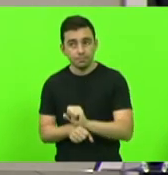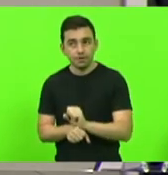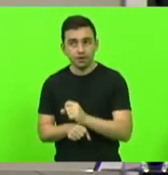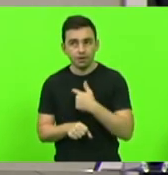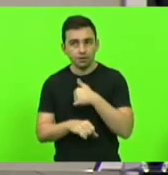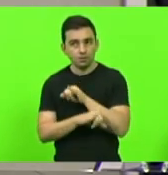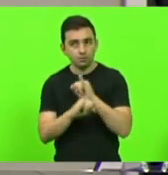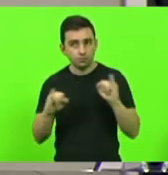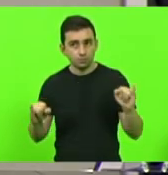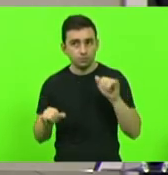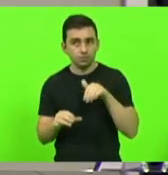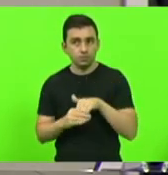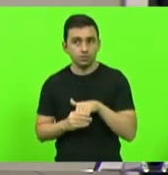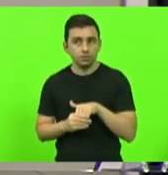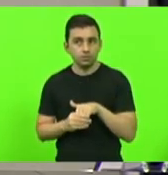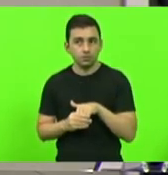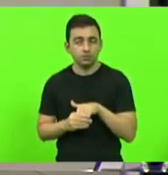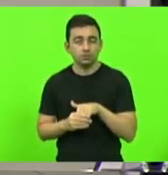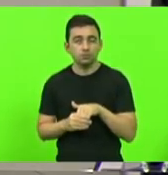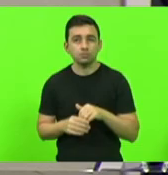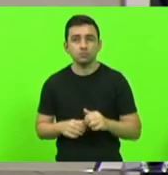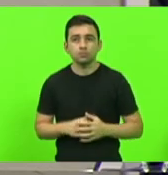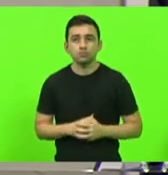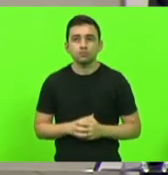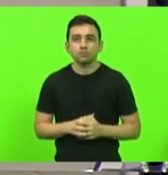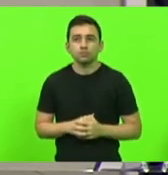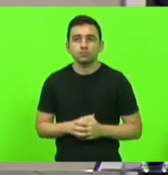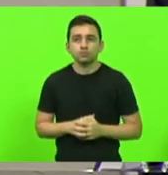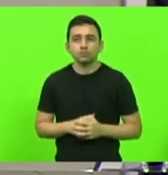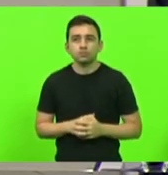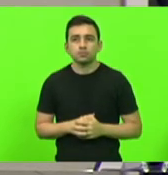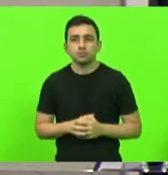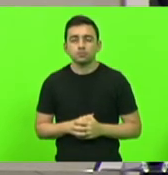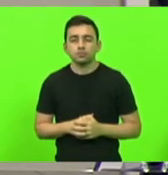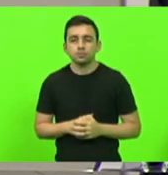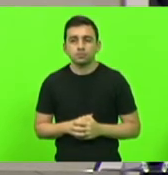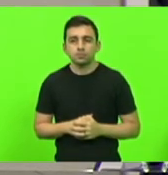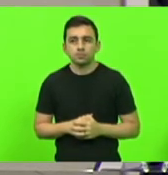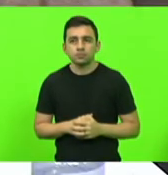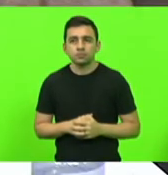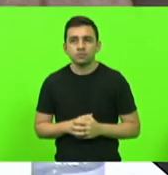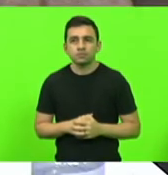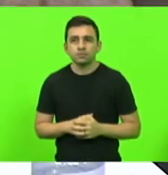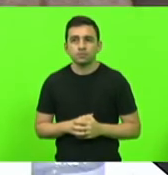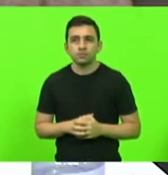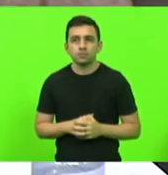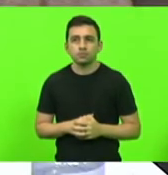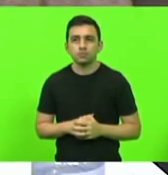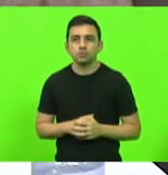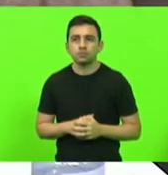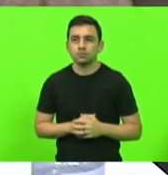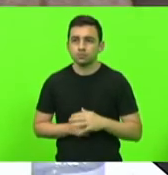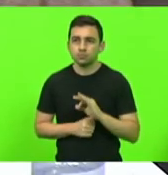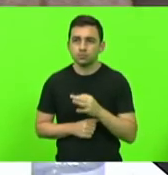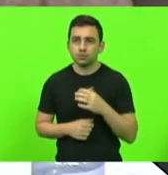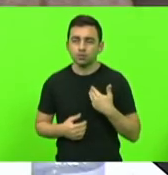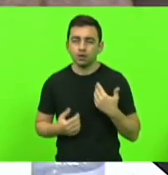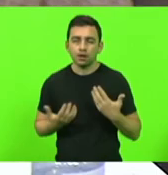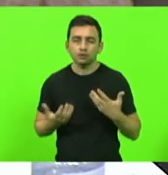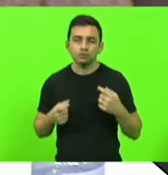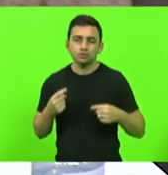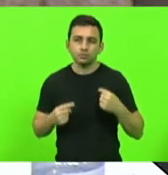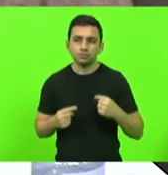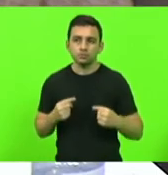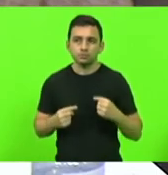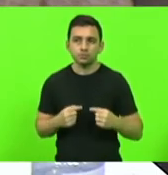a votação. Então, até o momento da votação, a deputada Ana pode solicitar o destaque. Perfeito. Então, eu quero discutir a matéria, então, presidente.